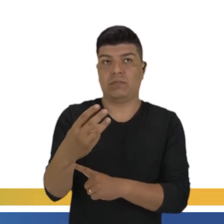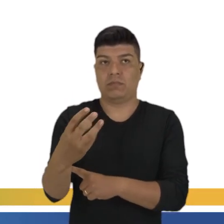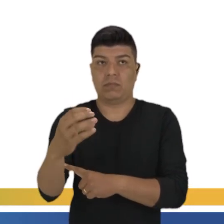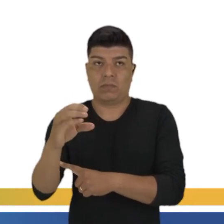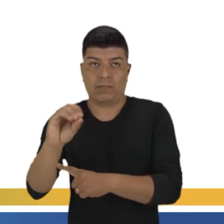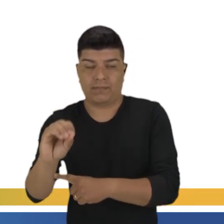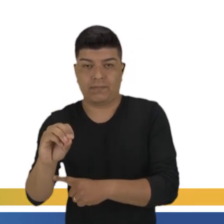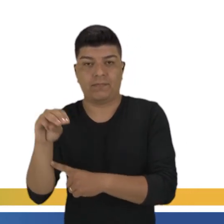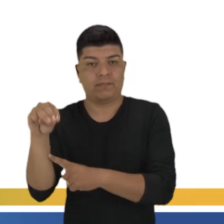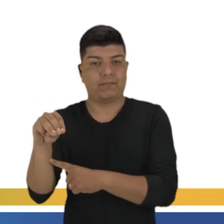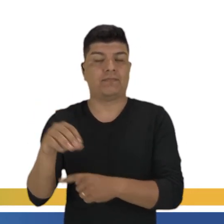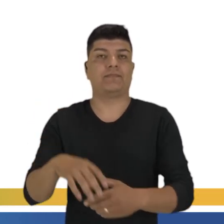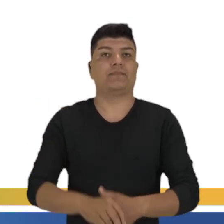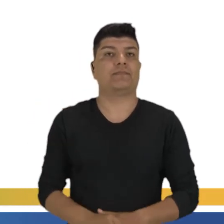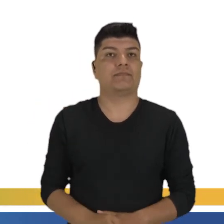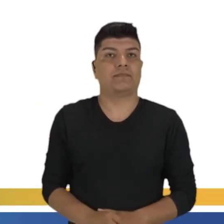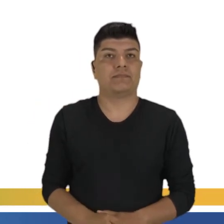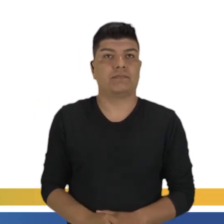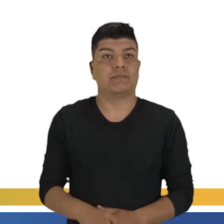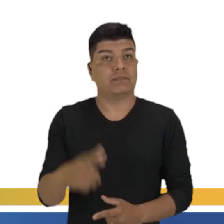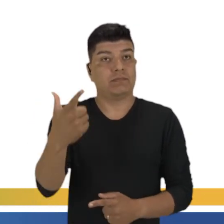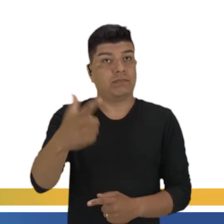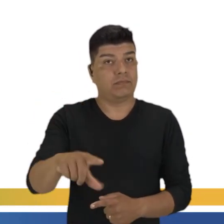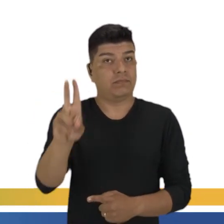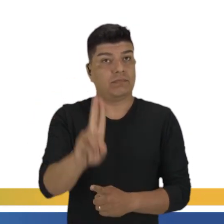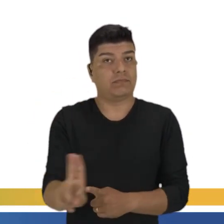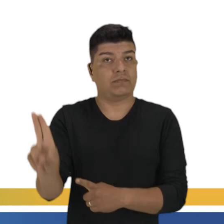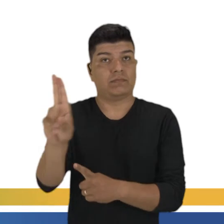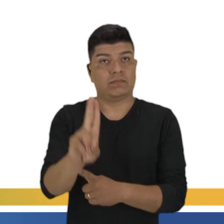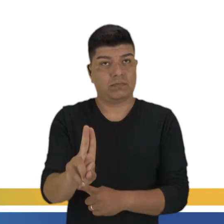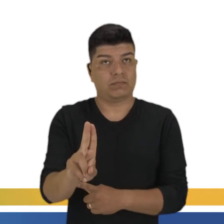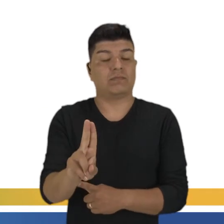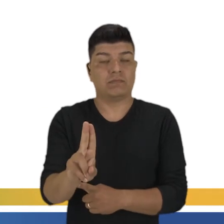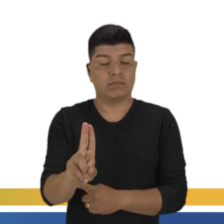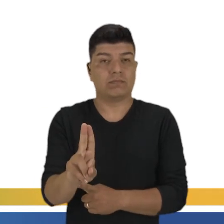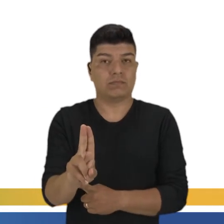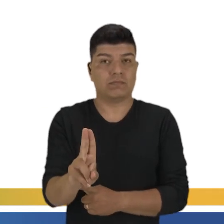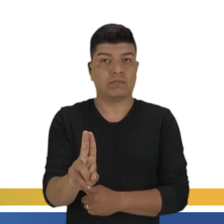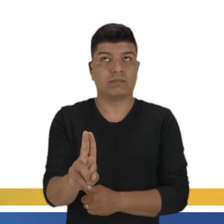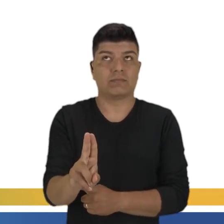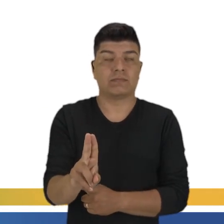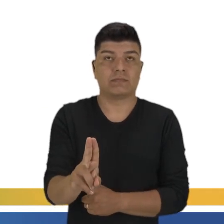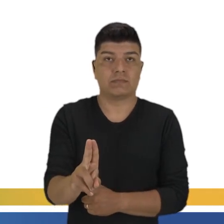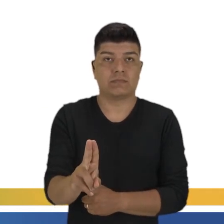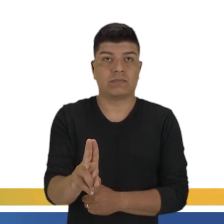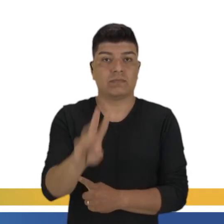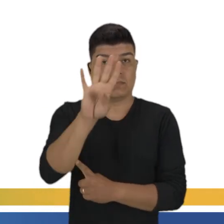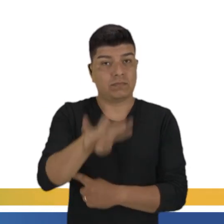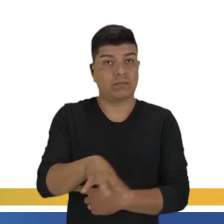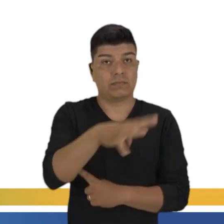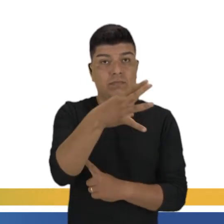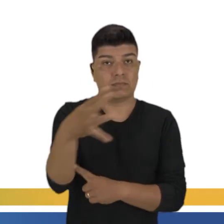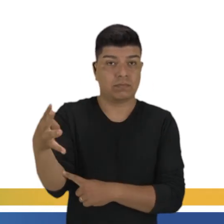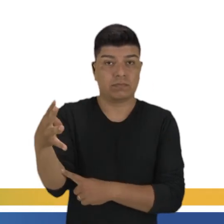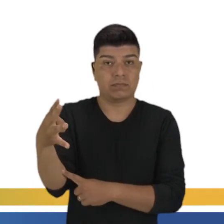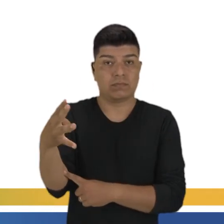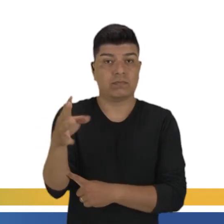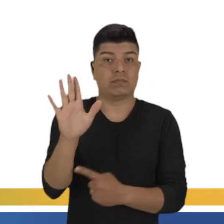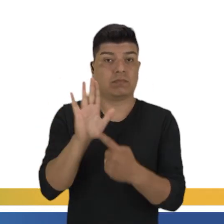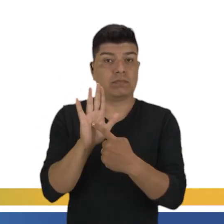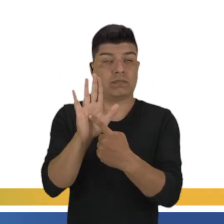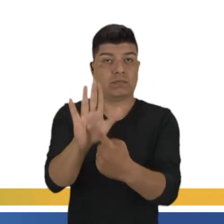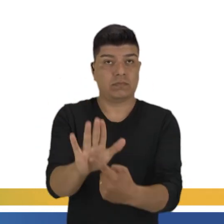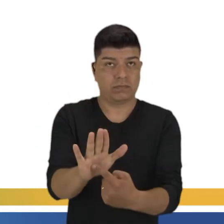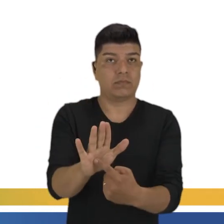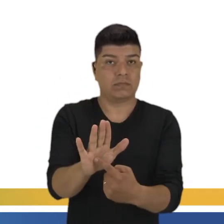minutos. Mais uma vez você utiliza a ferramenta de tabela, onde você dispõe